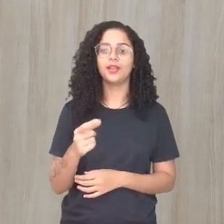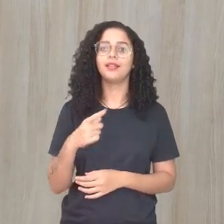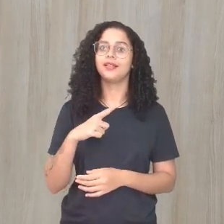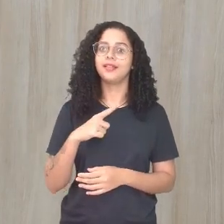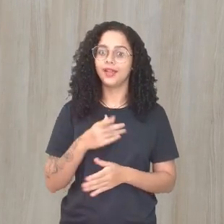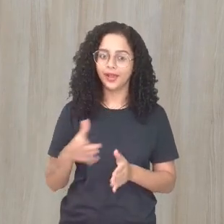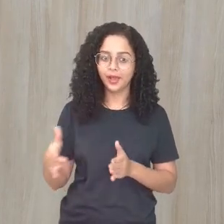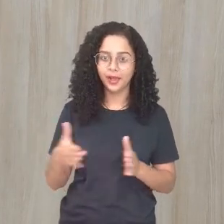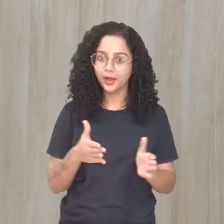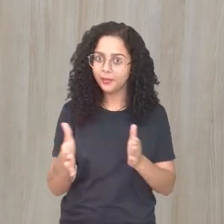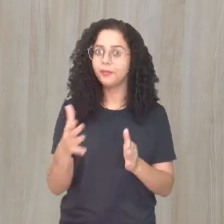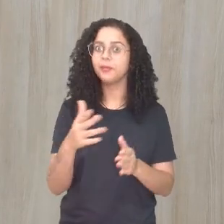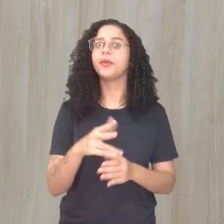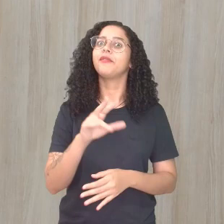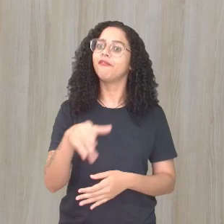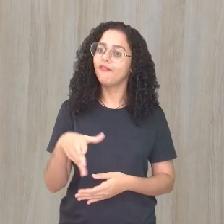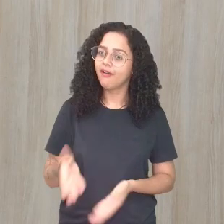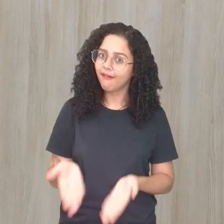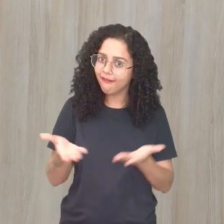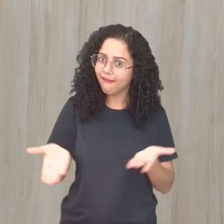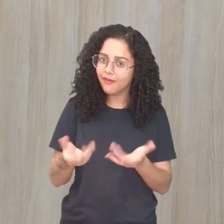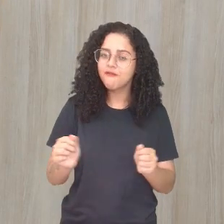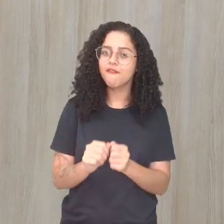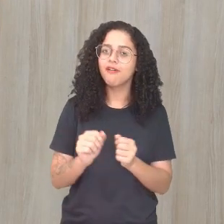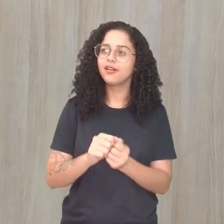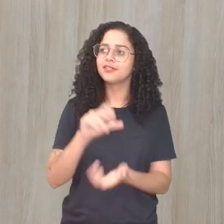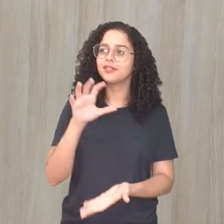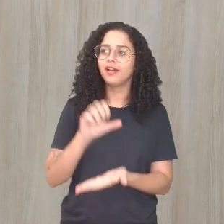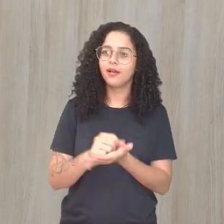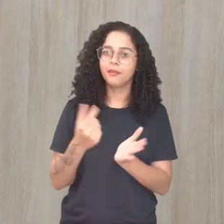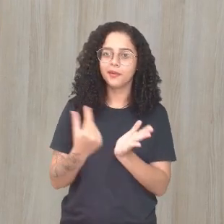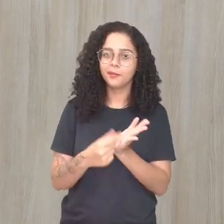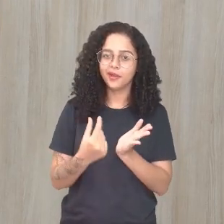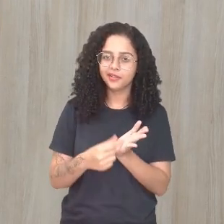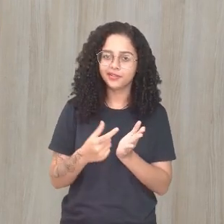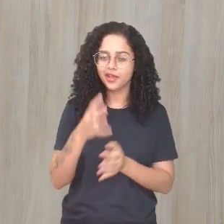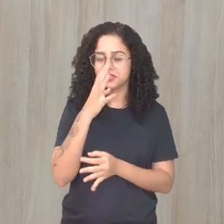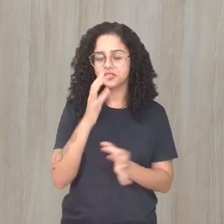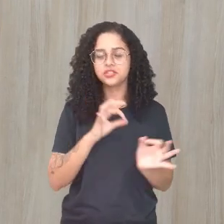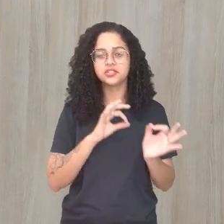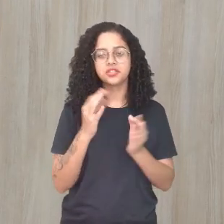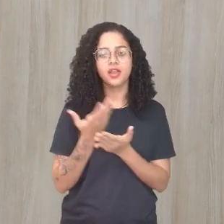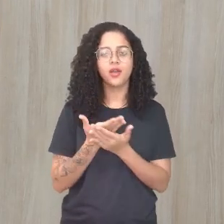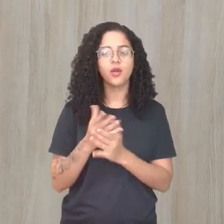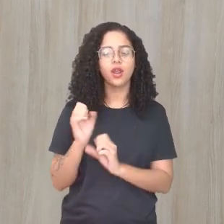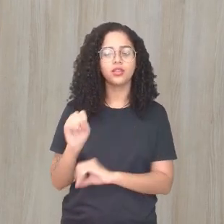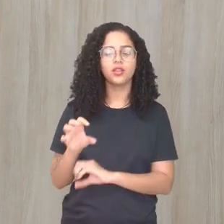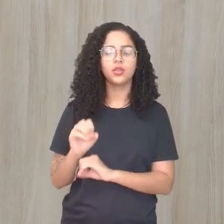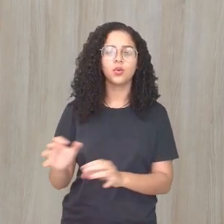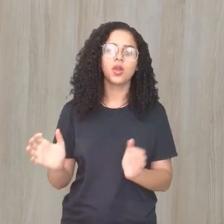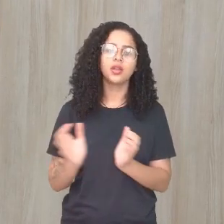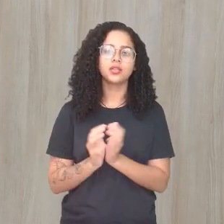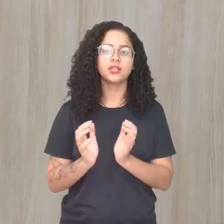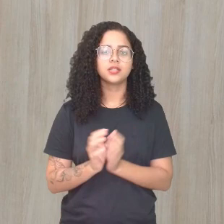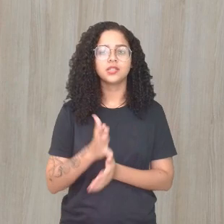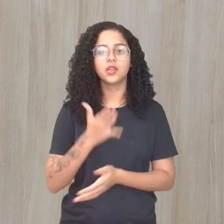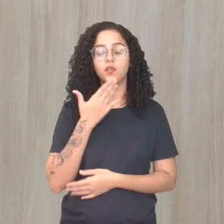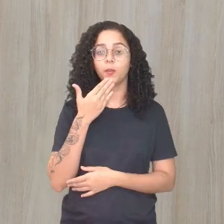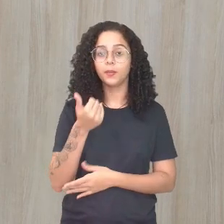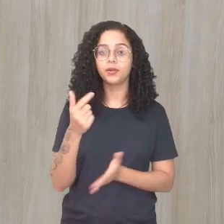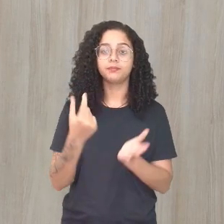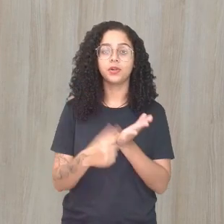rumo, rapaz, e vá aí fazer o download do aplicativo para assistir às nossas aulas do Educa Recife. E o melhor, viu,